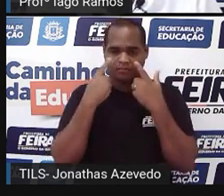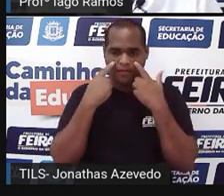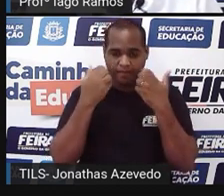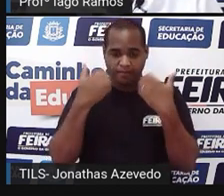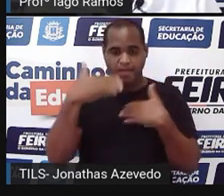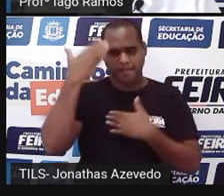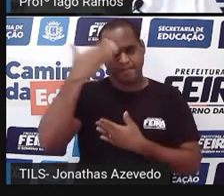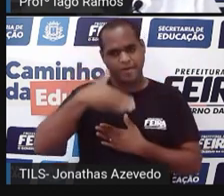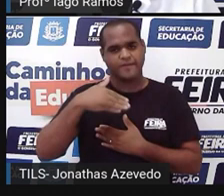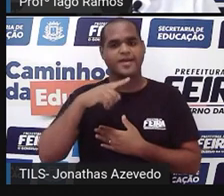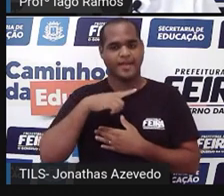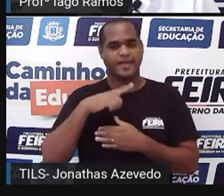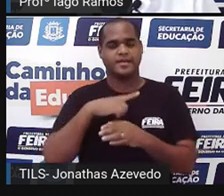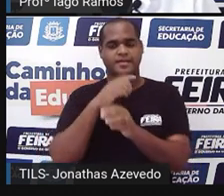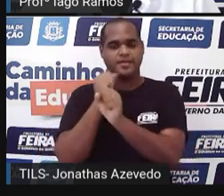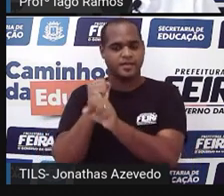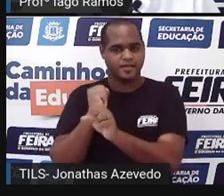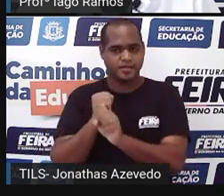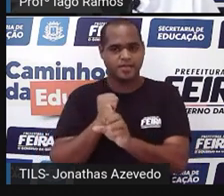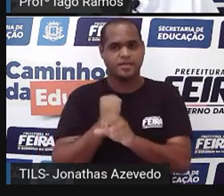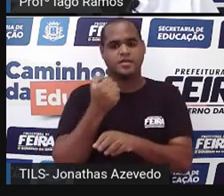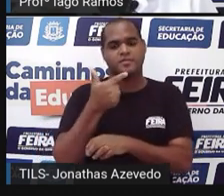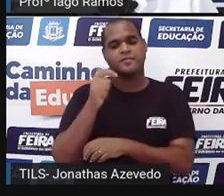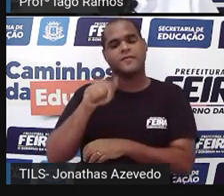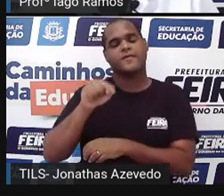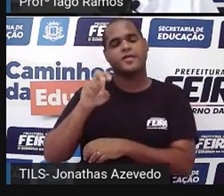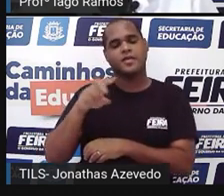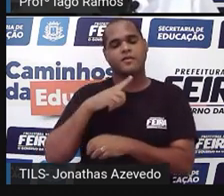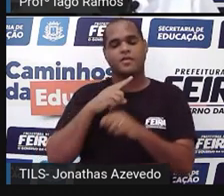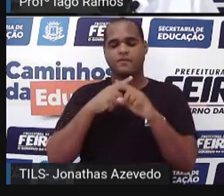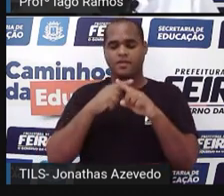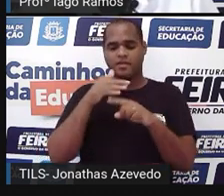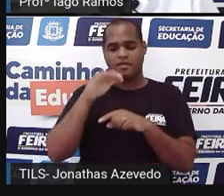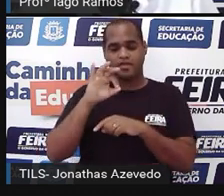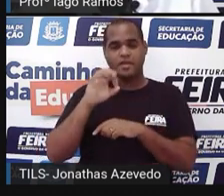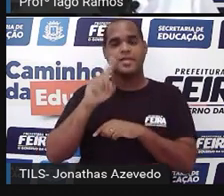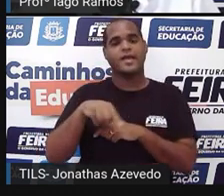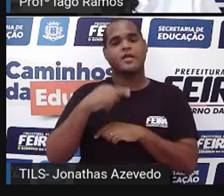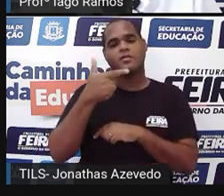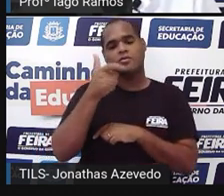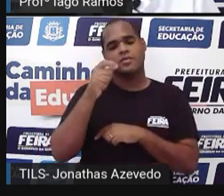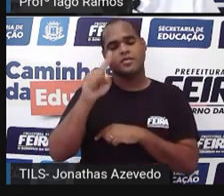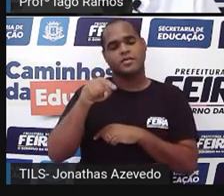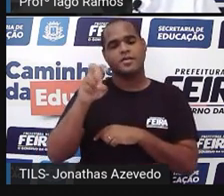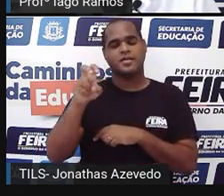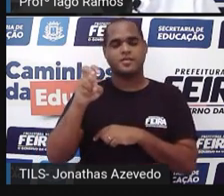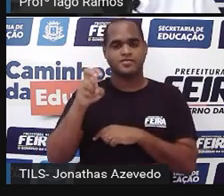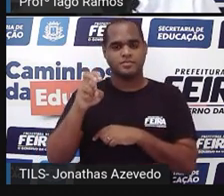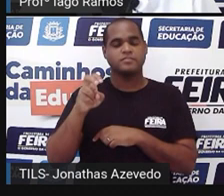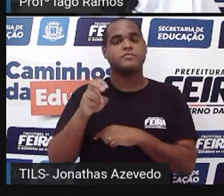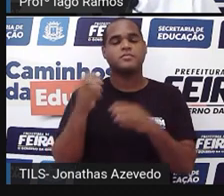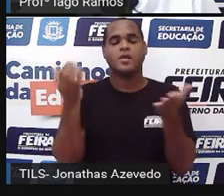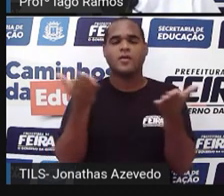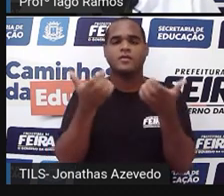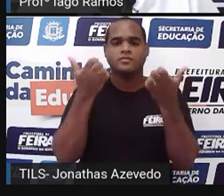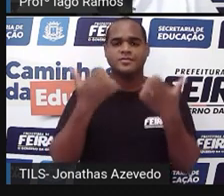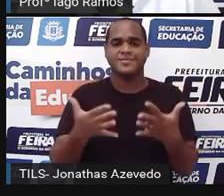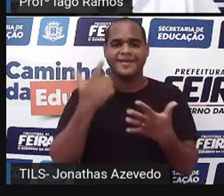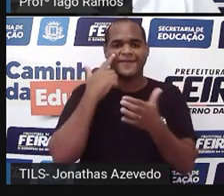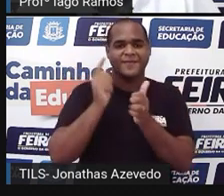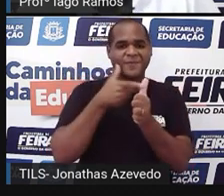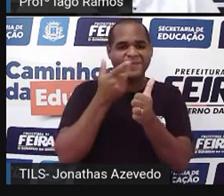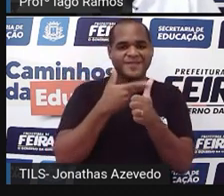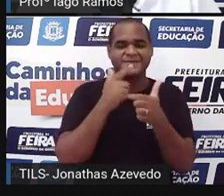calculadora 21,5 x 10 é 215 Então agora eu faço a